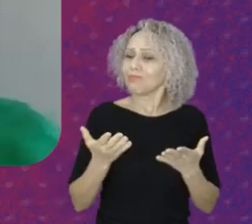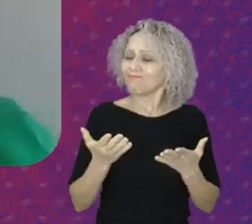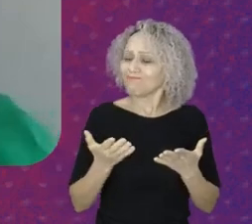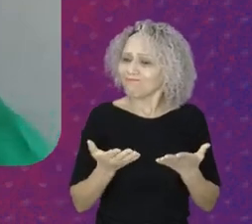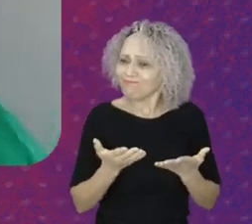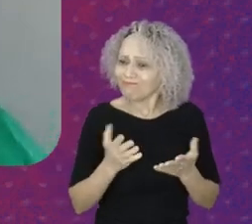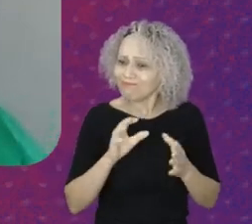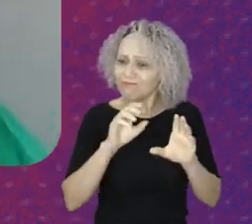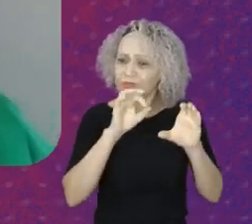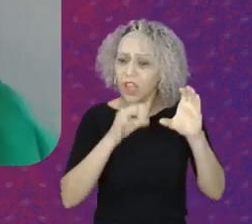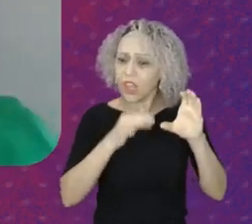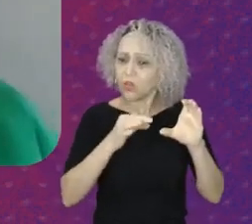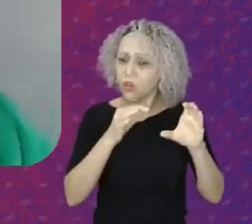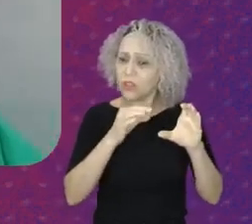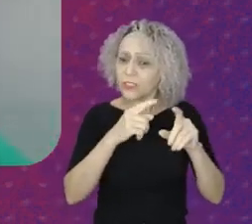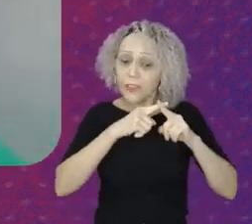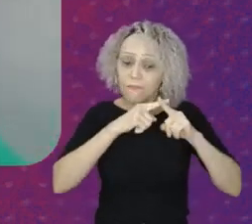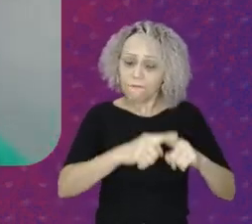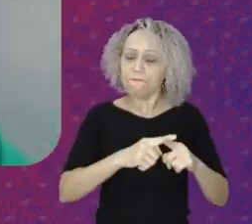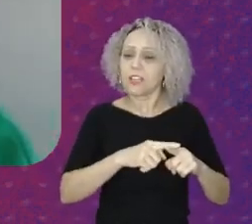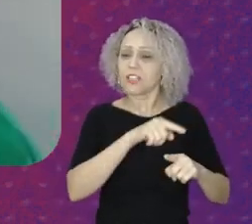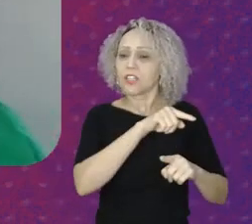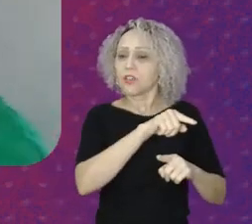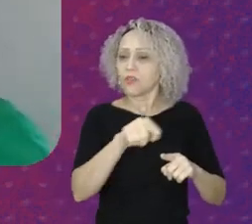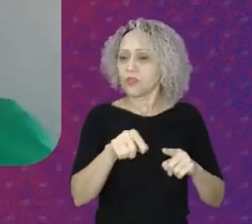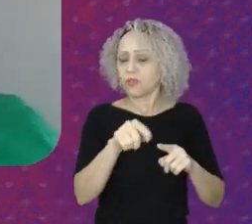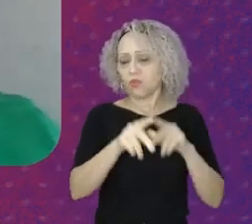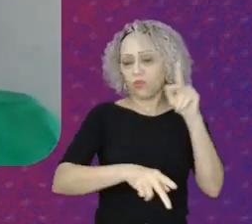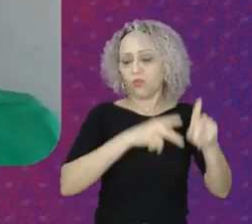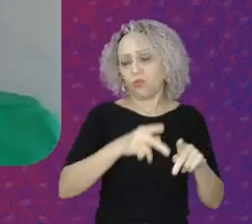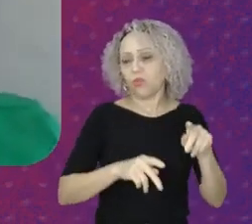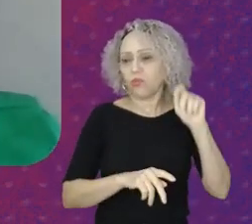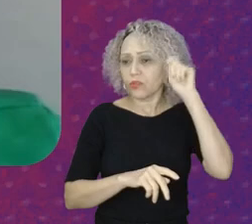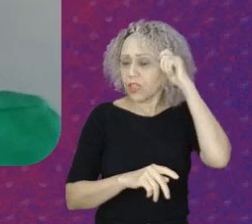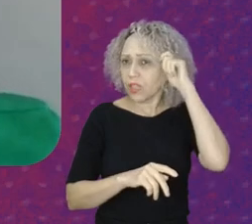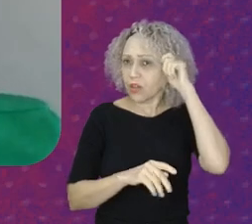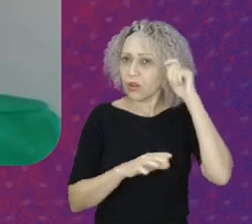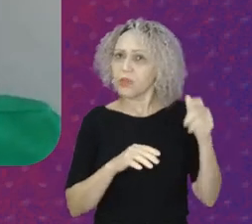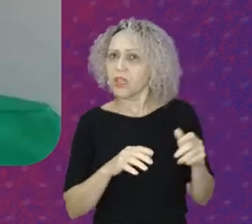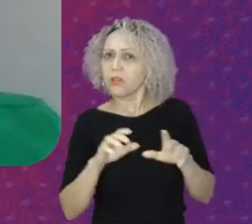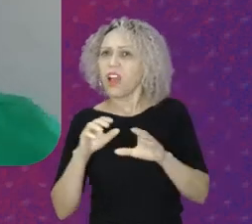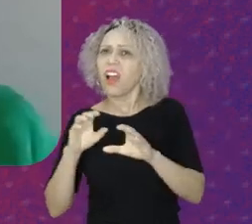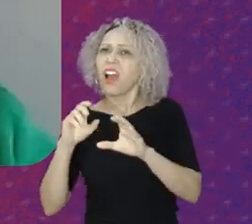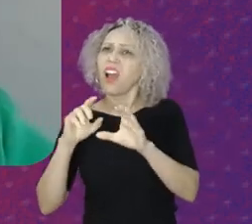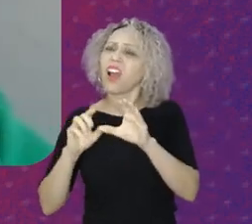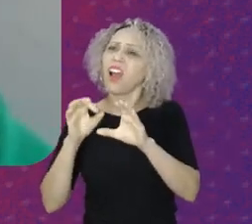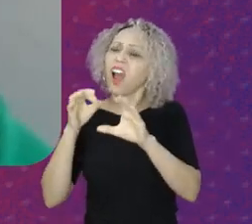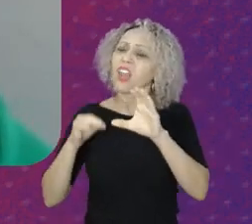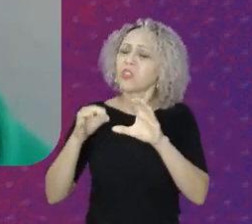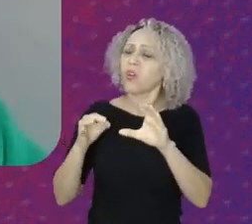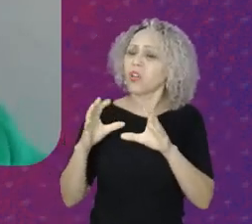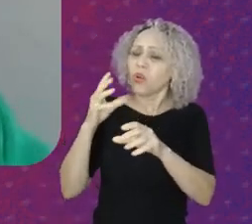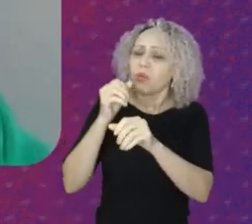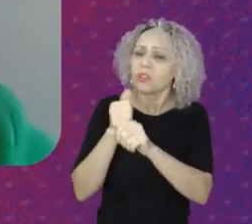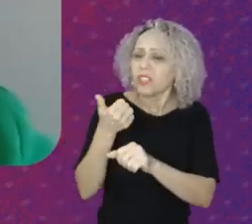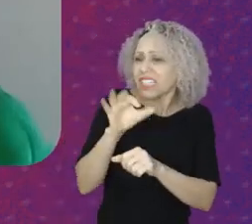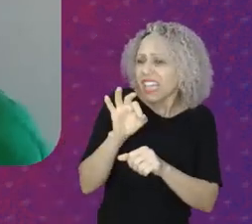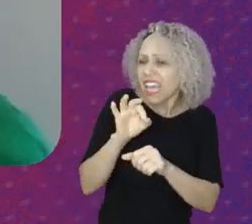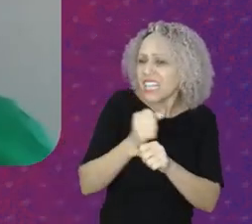cotas continuam ou não, completou 10 anos, como é que fica a situação das cotas? Setores